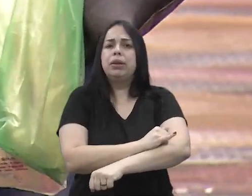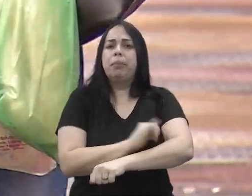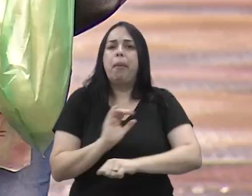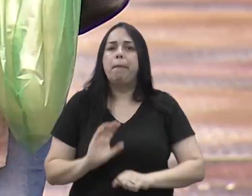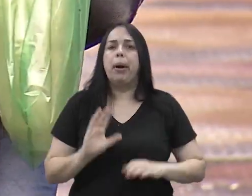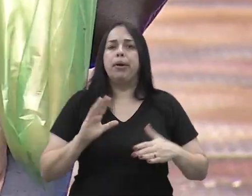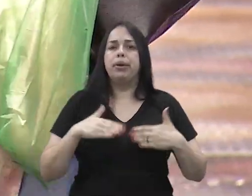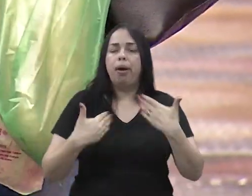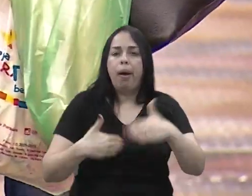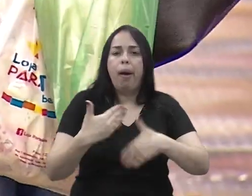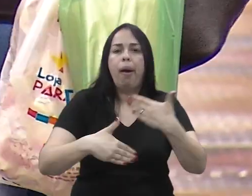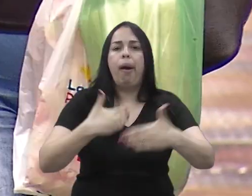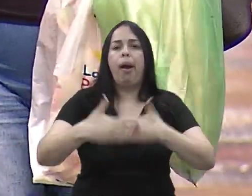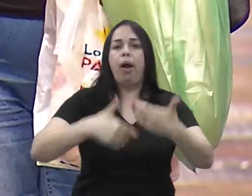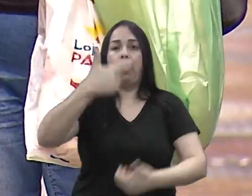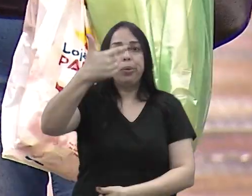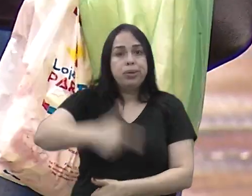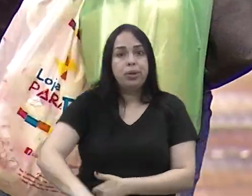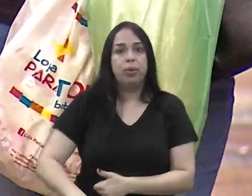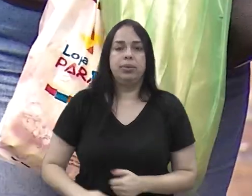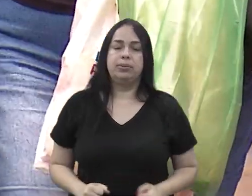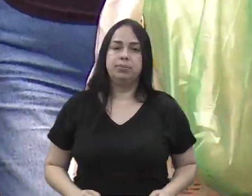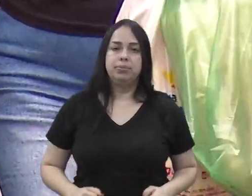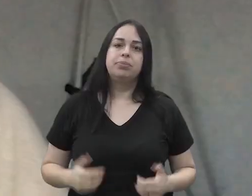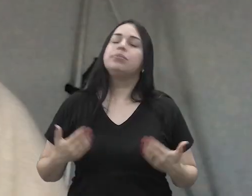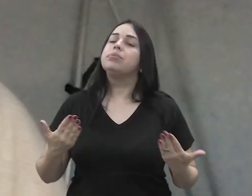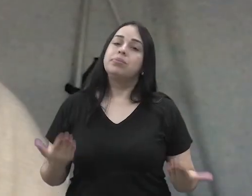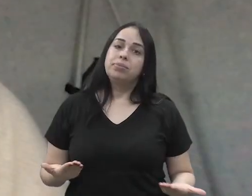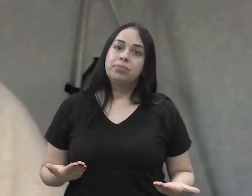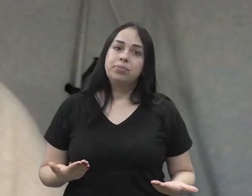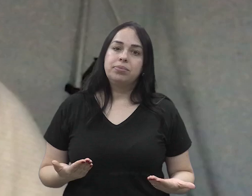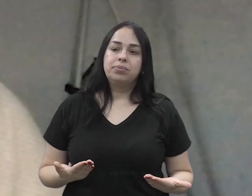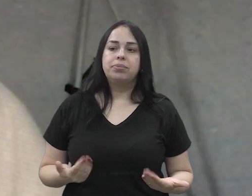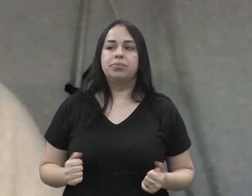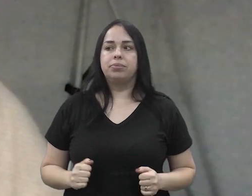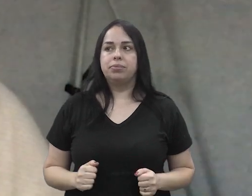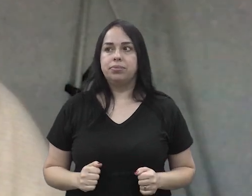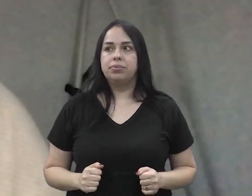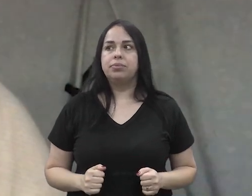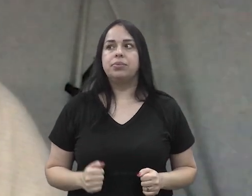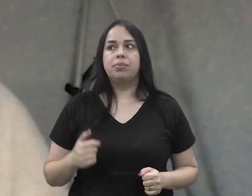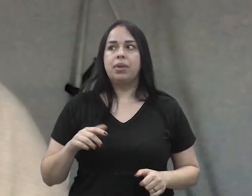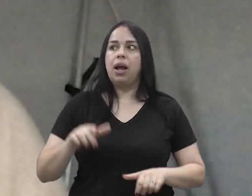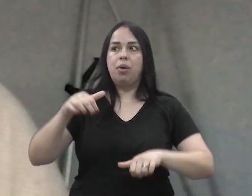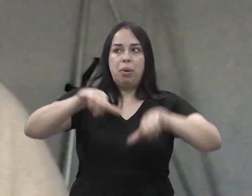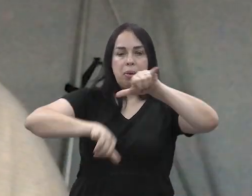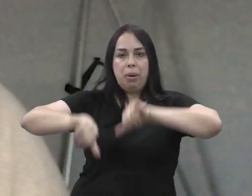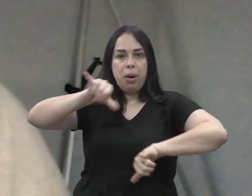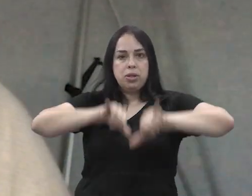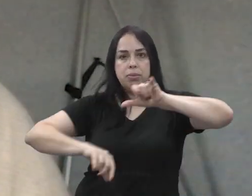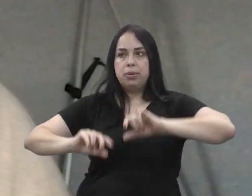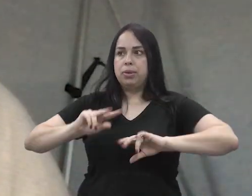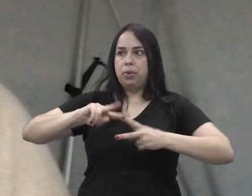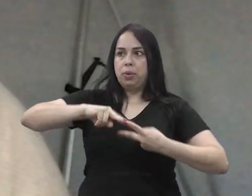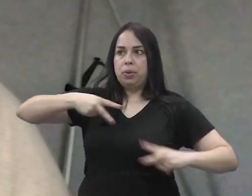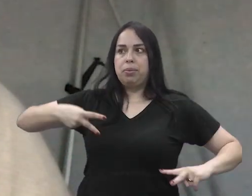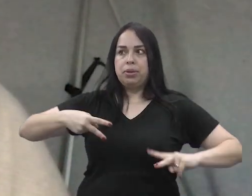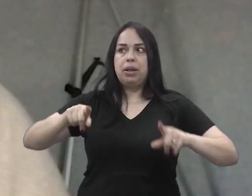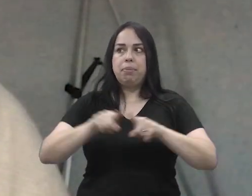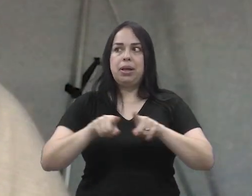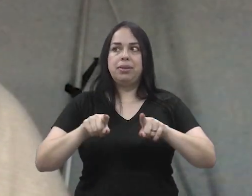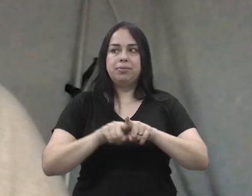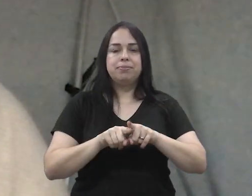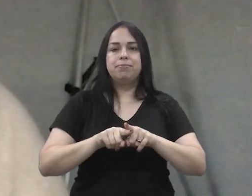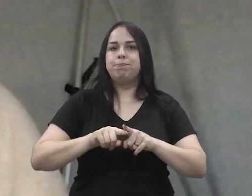deixa predispostos a engordar mais uma vez. These are chemical modifications in the DNA